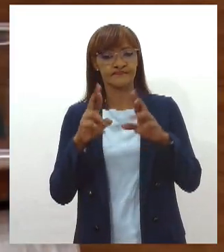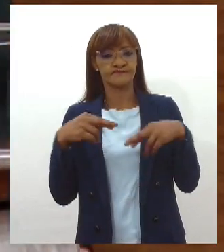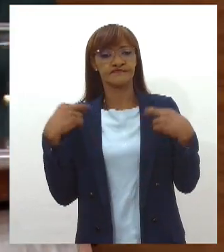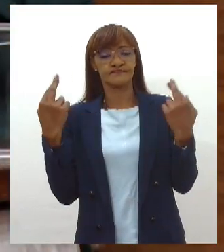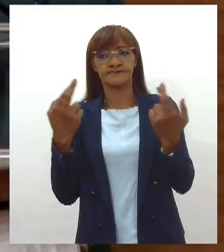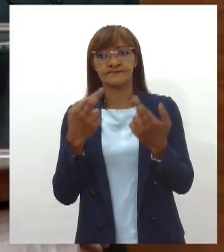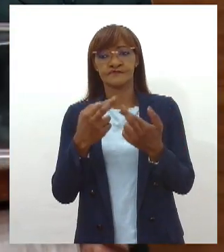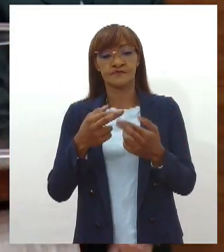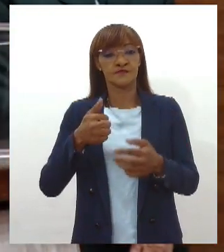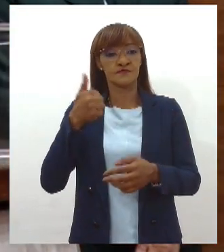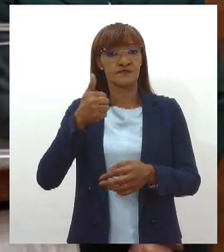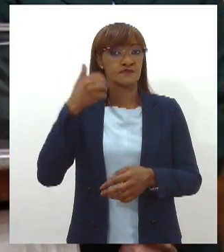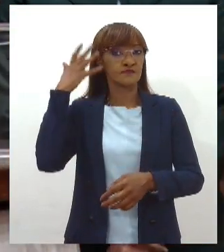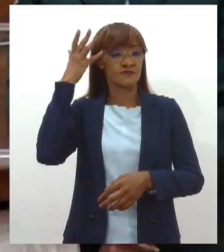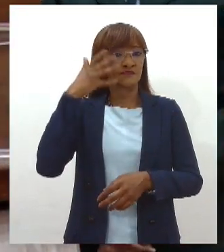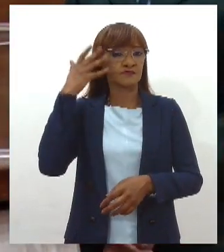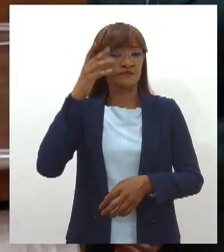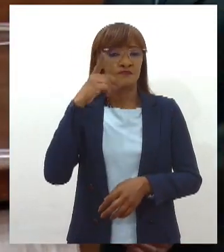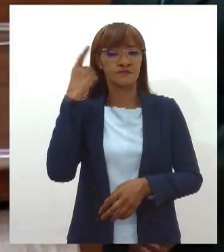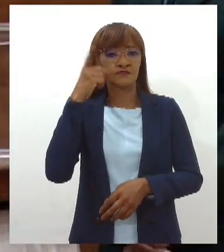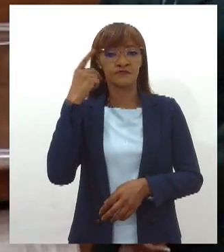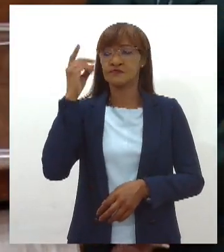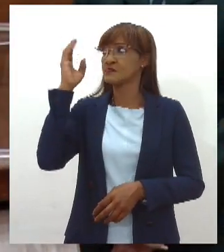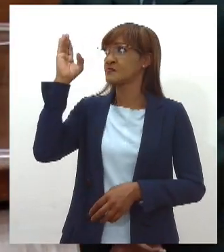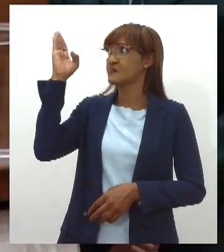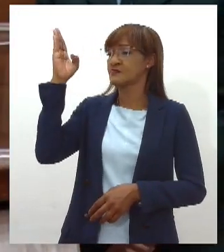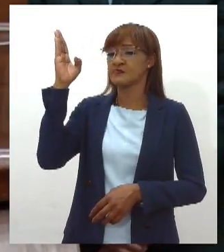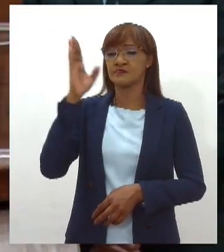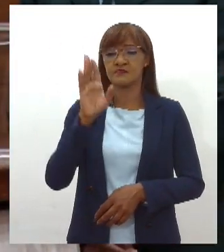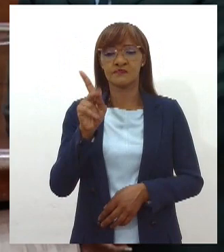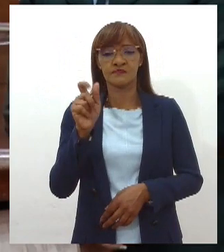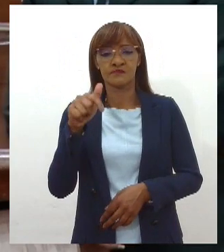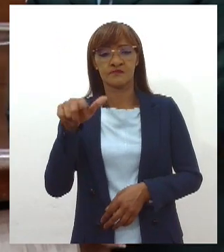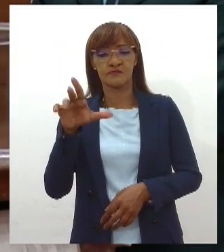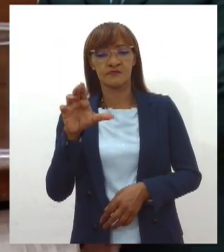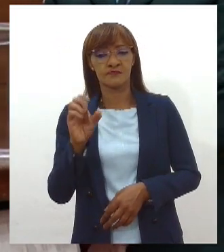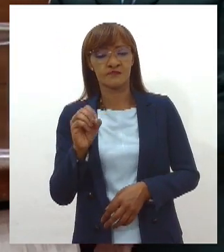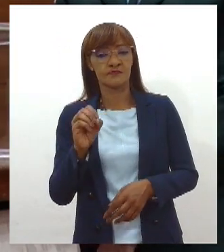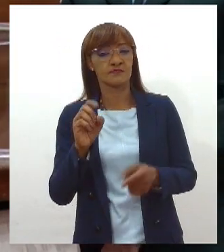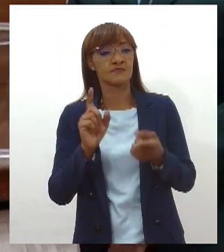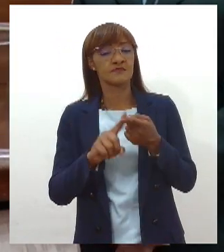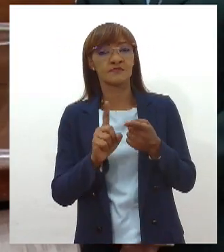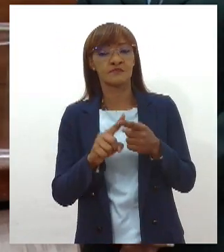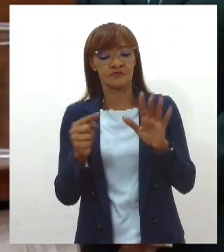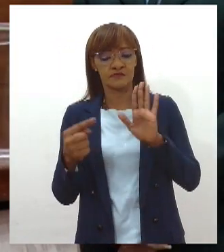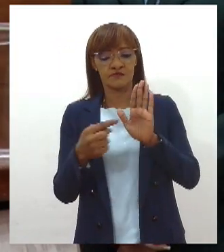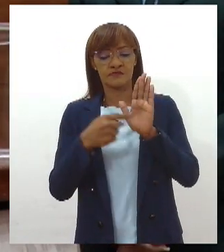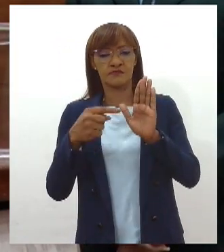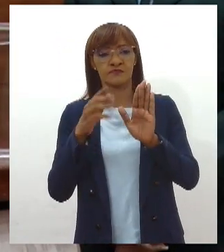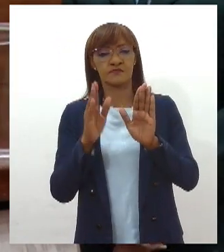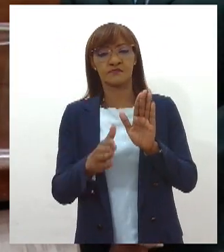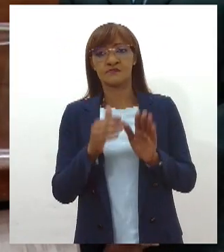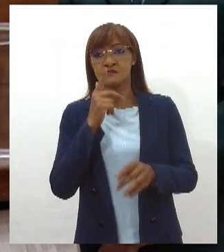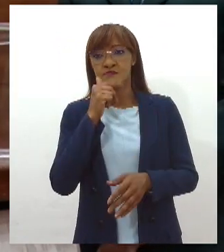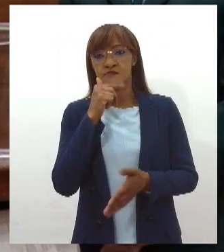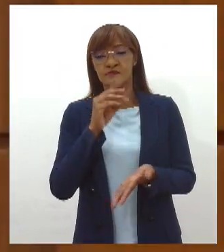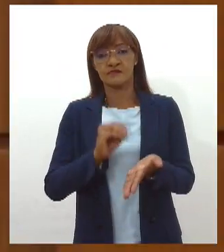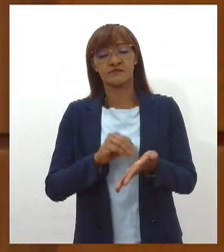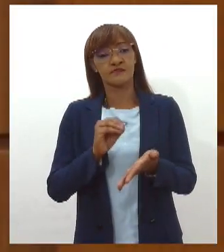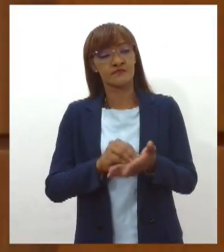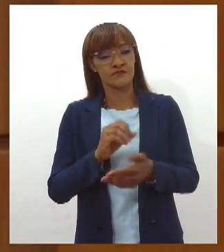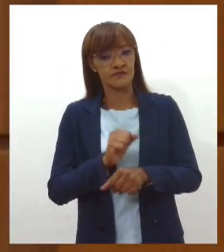foi o deputado Paulo Júnior. Ele fez uma denúncia sobre a falta de água em Graco Cardoso, no interior do